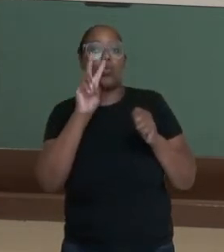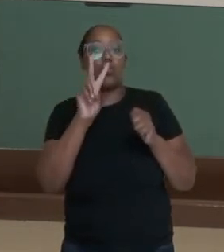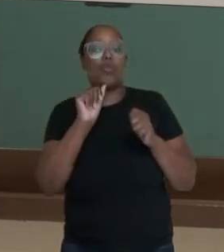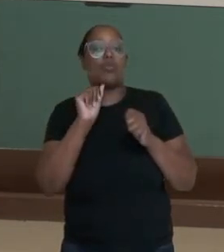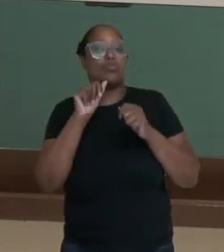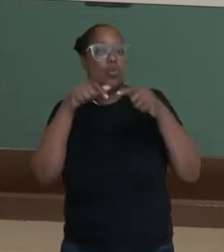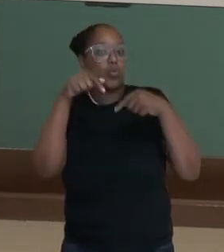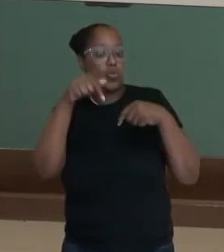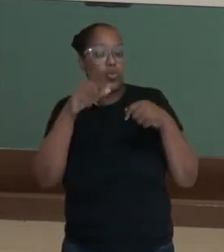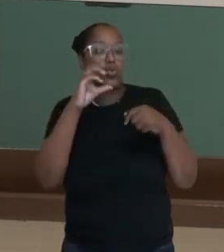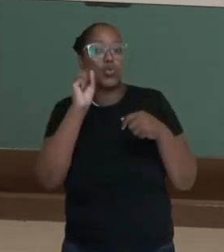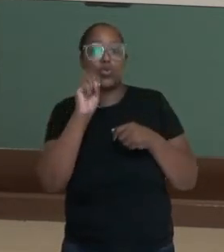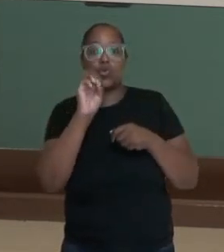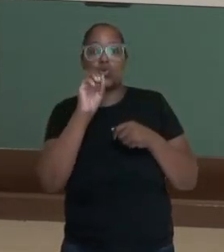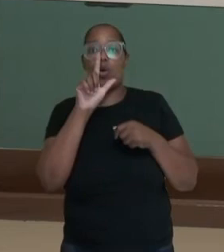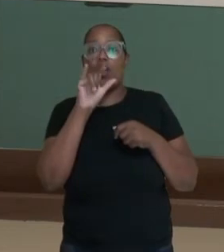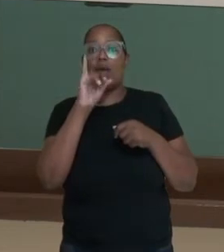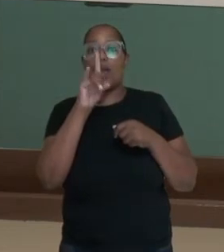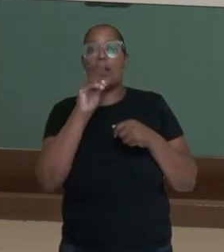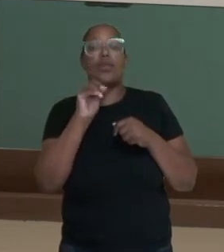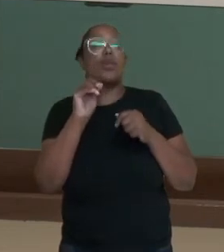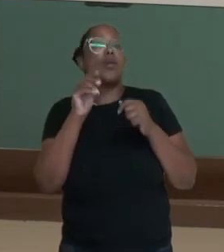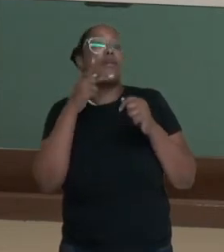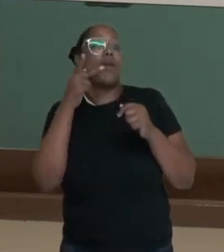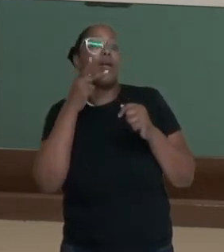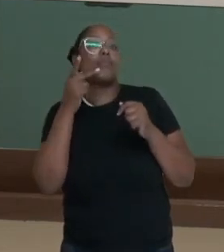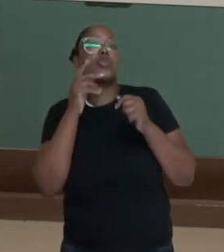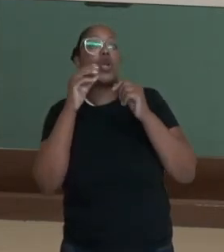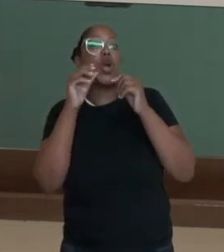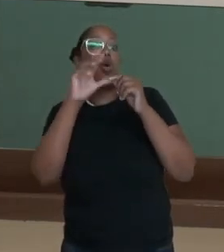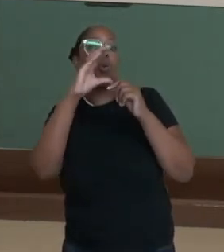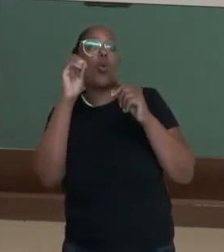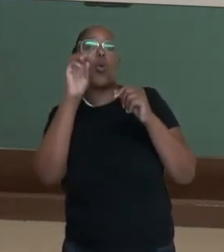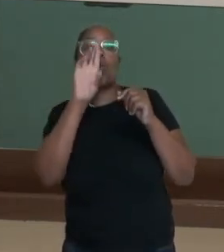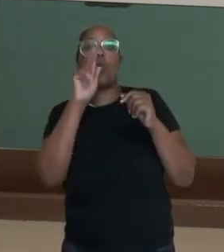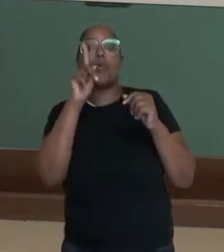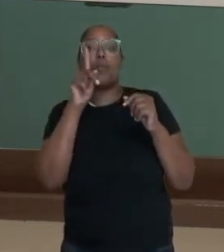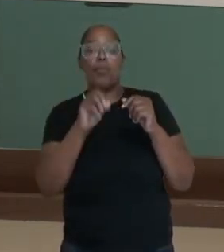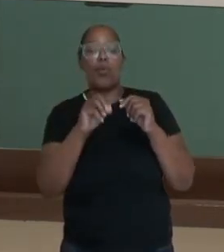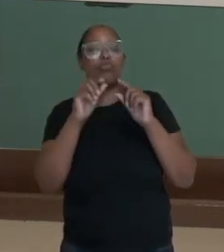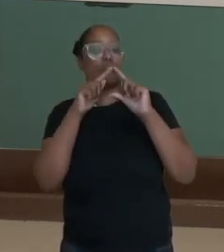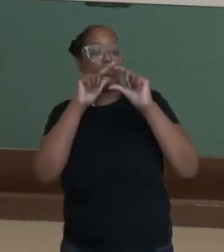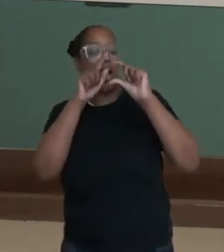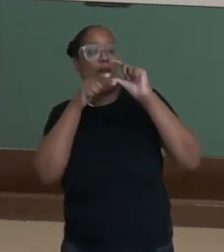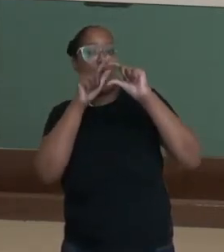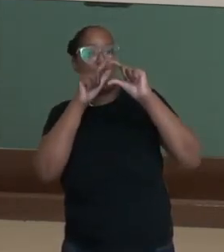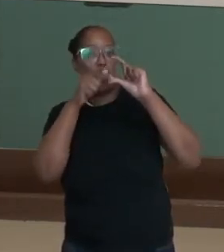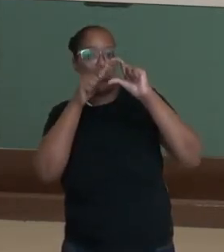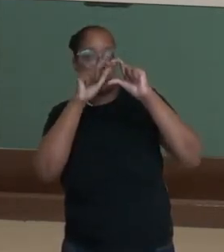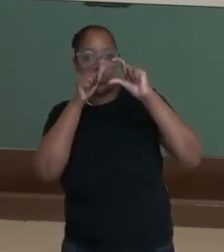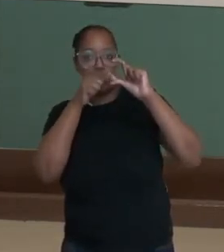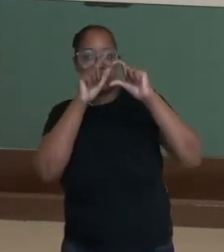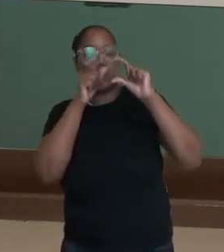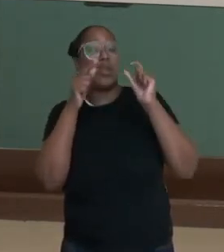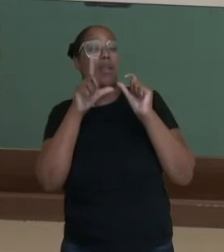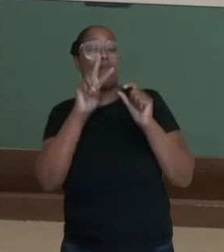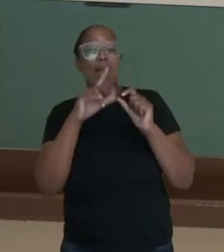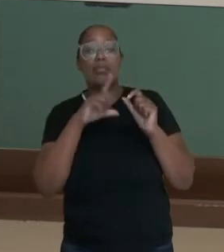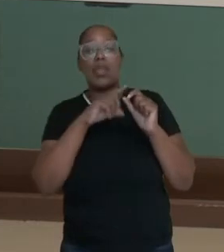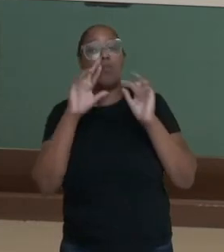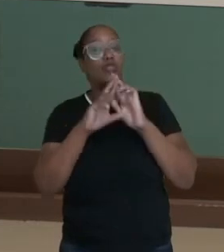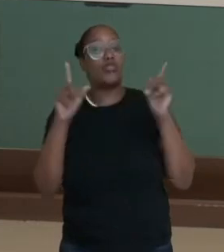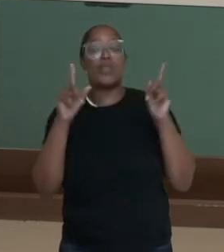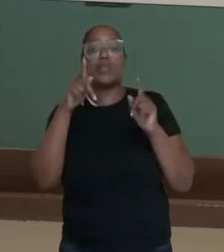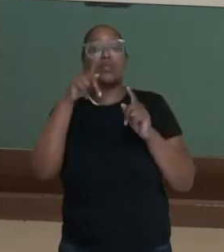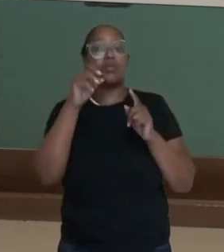gente classifica ele como corpo redondo e vai diferenciar exatamente dos poliedros que a gente